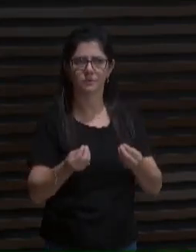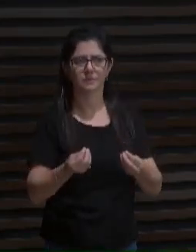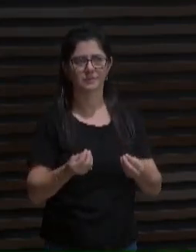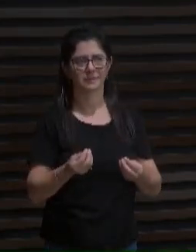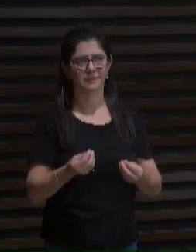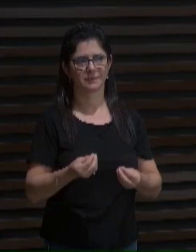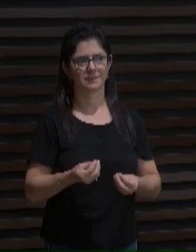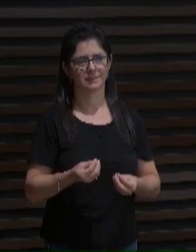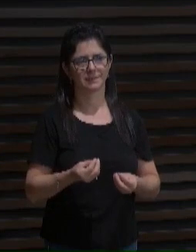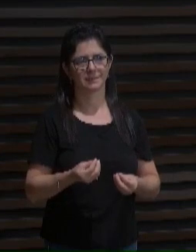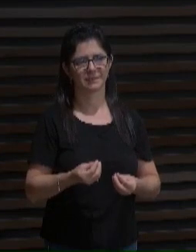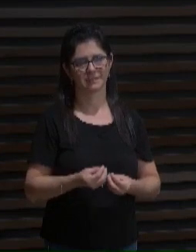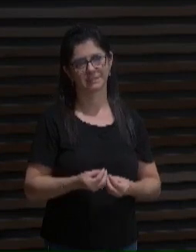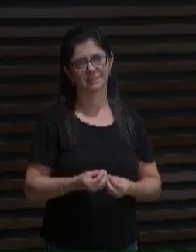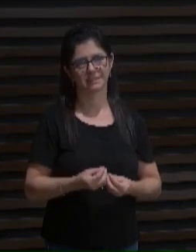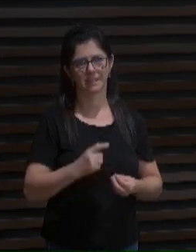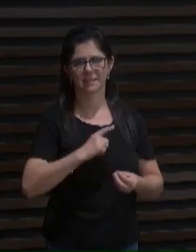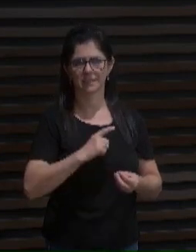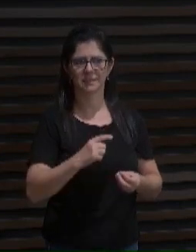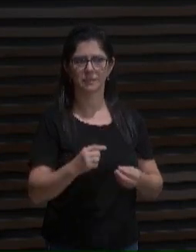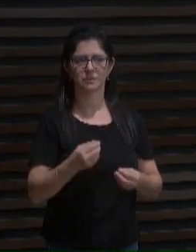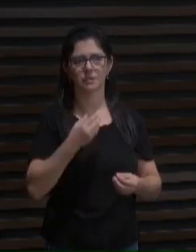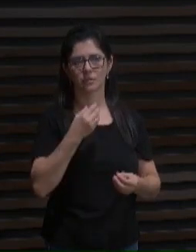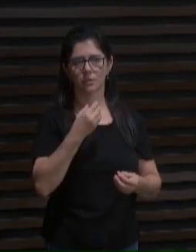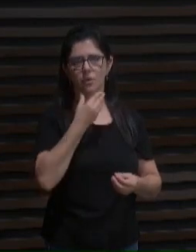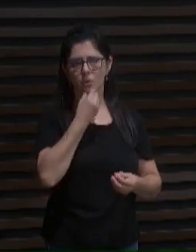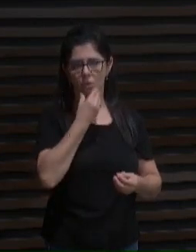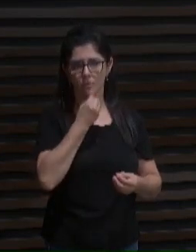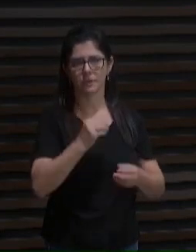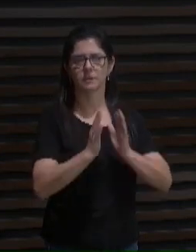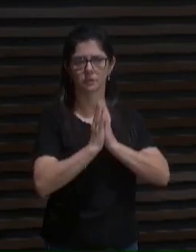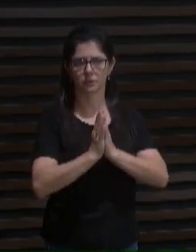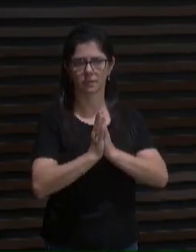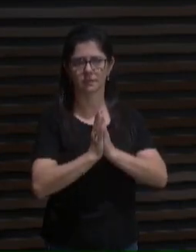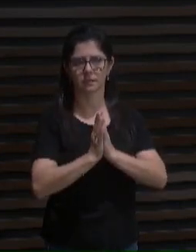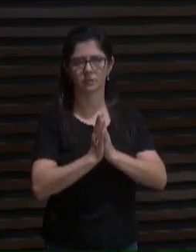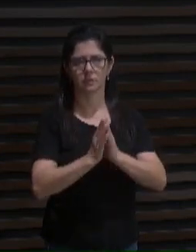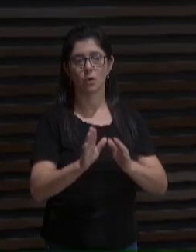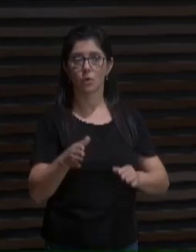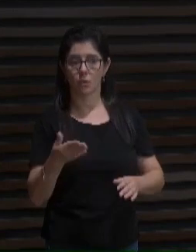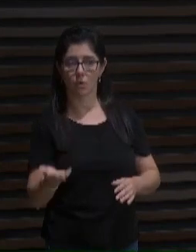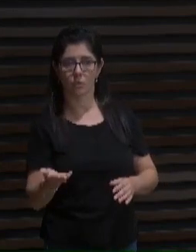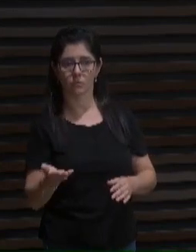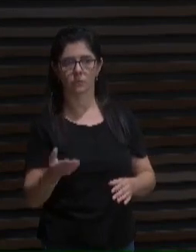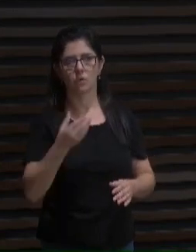homem, uma mulher de oração? Ou um homem e uma mulher de